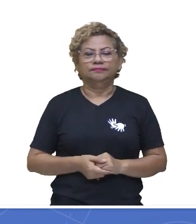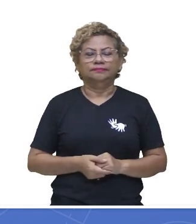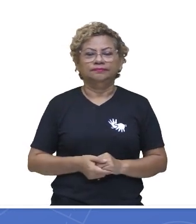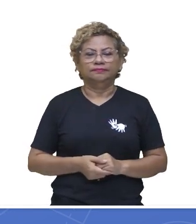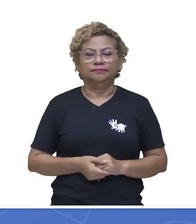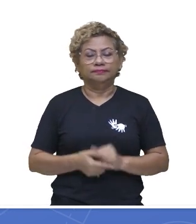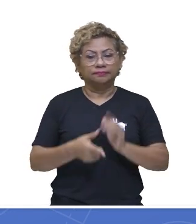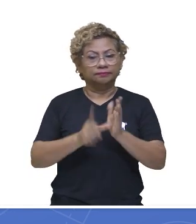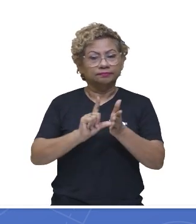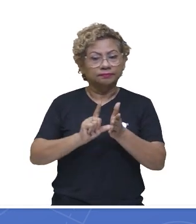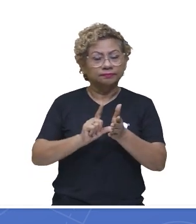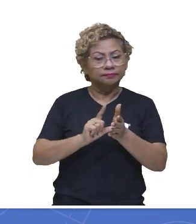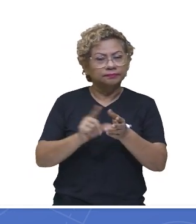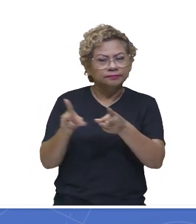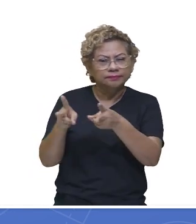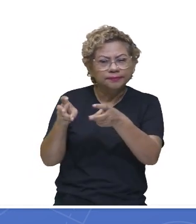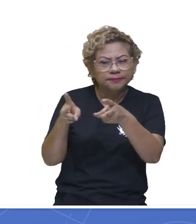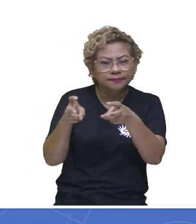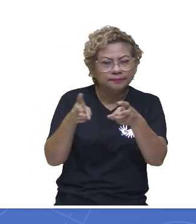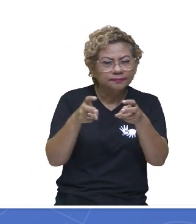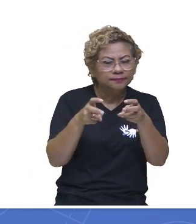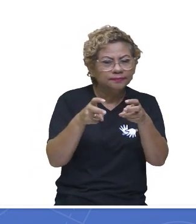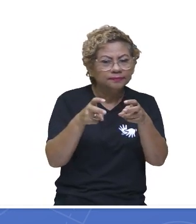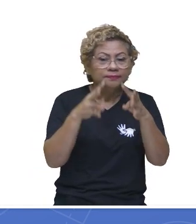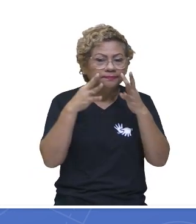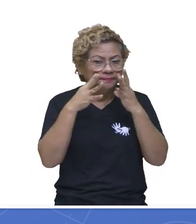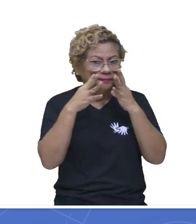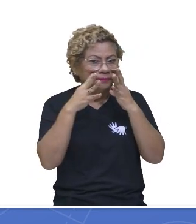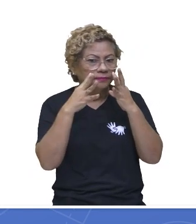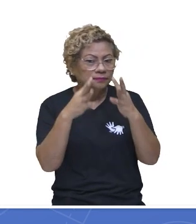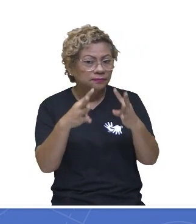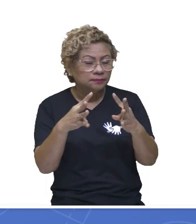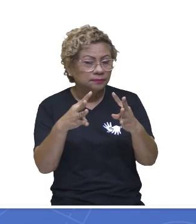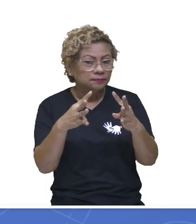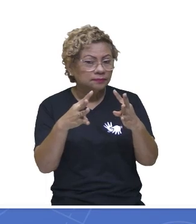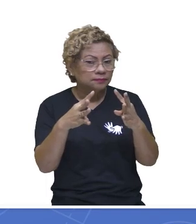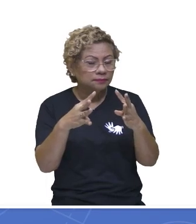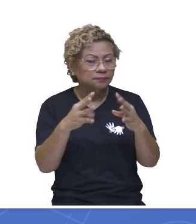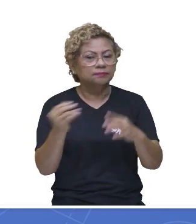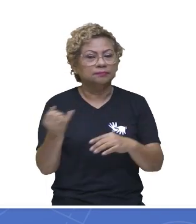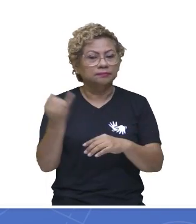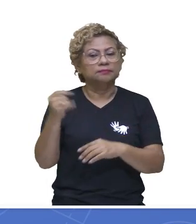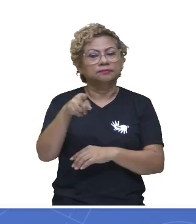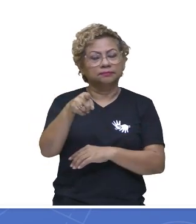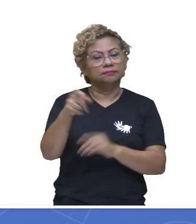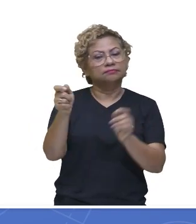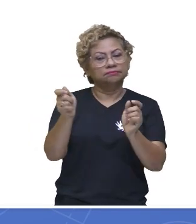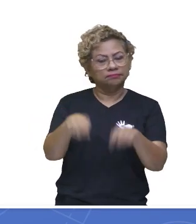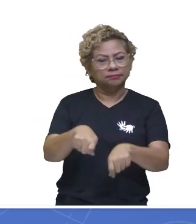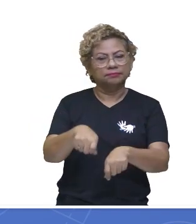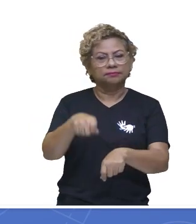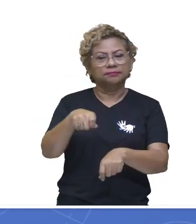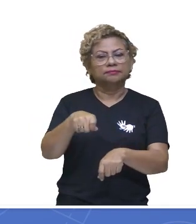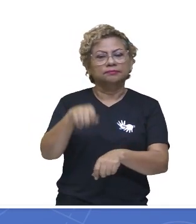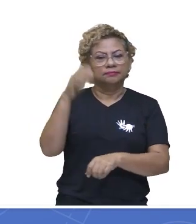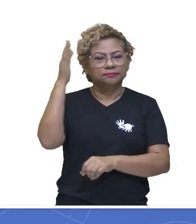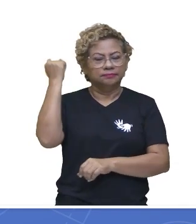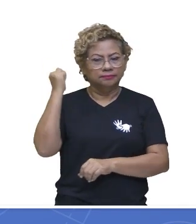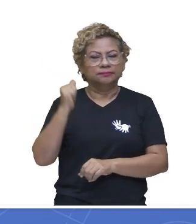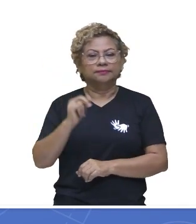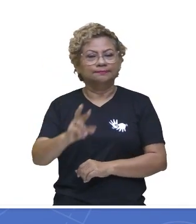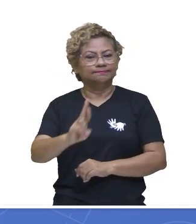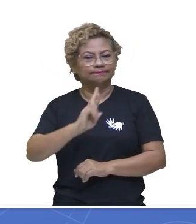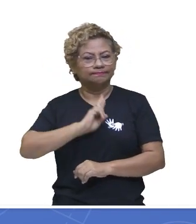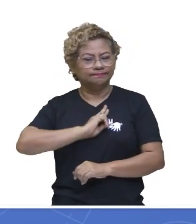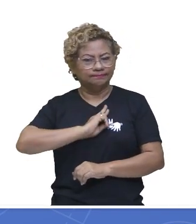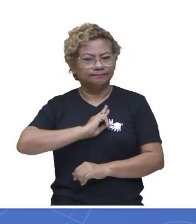antes de realizar a multiplicação entre essas duas matrizes, você já sabe que o resultado